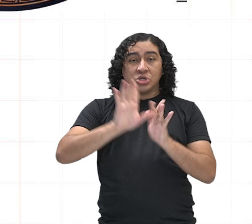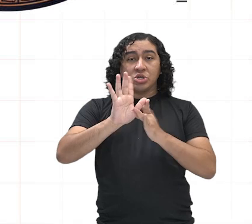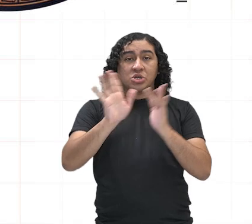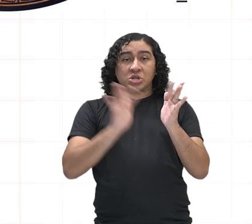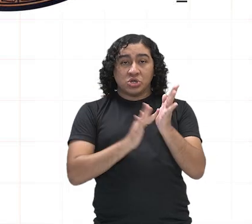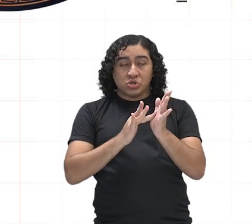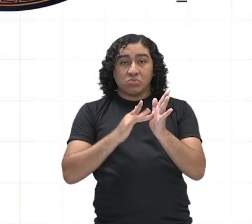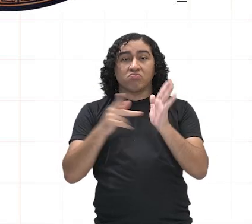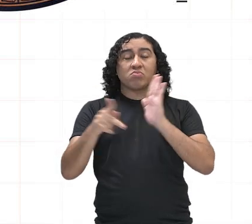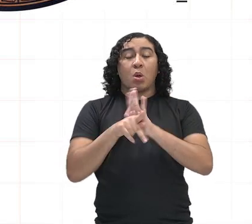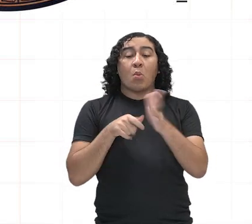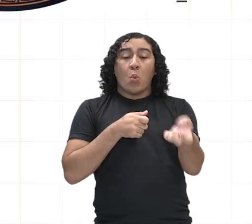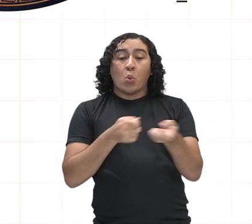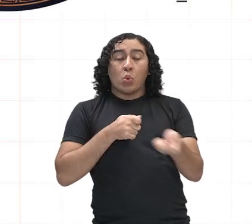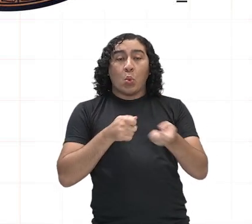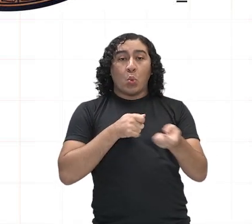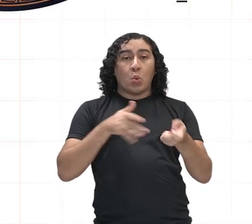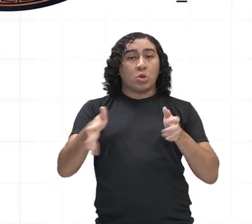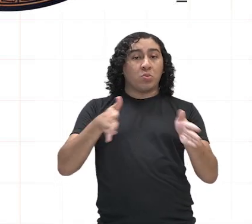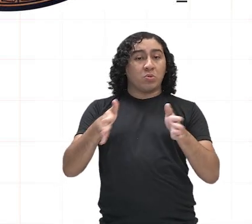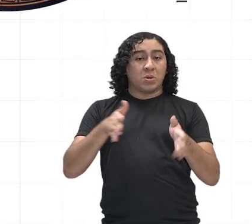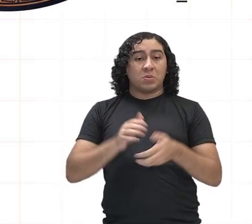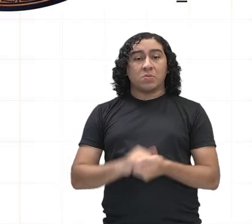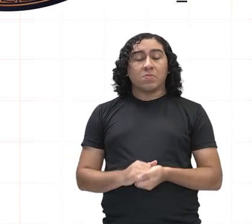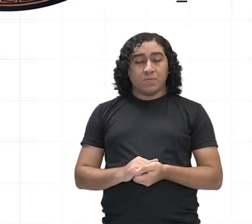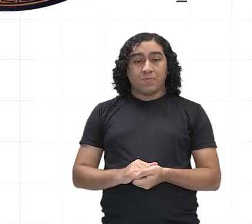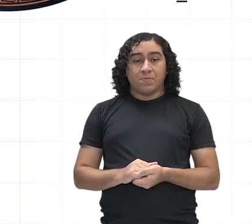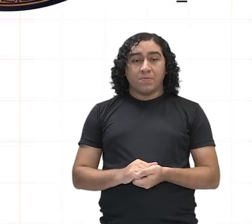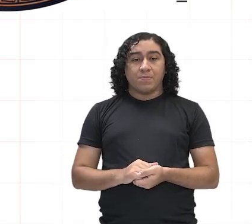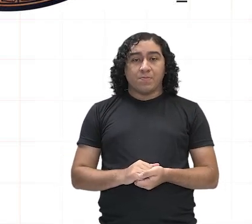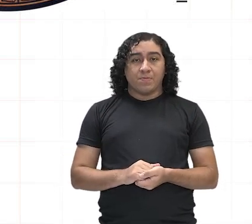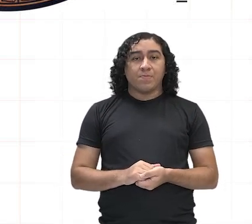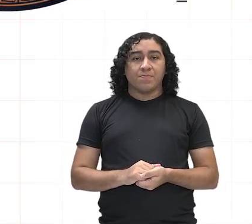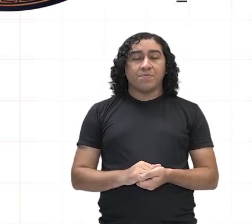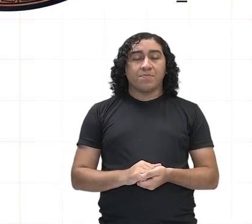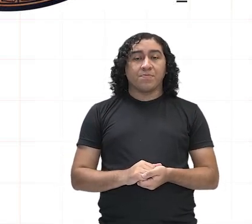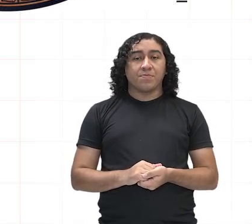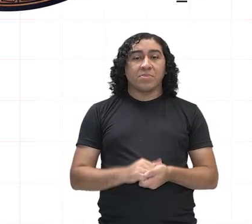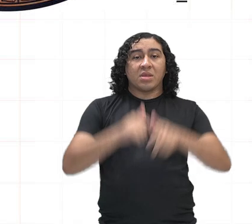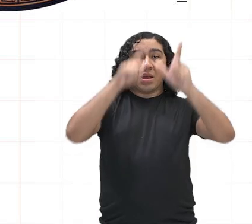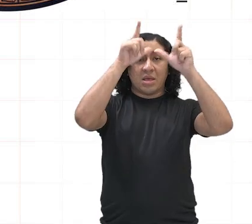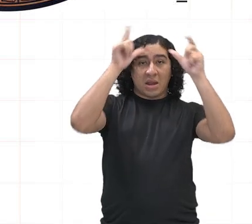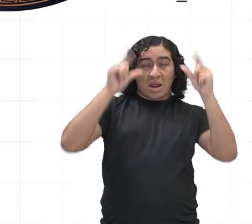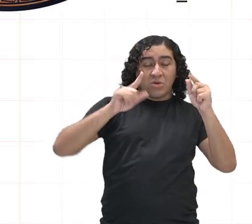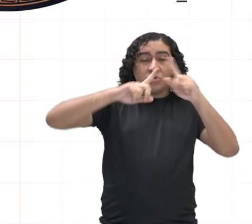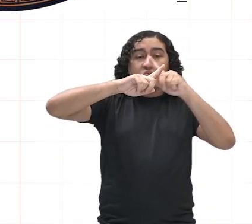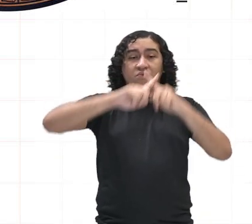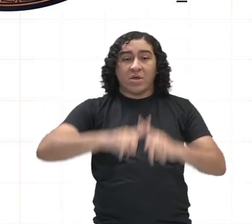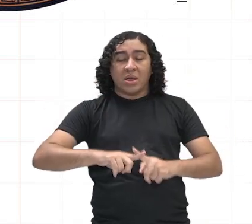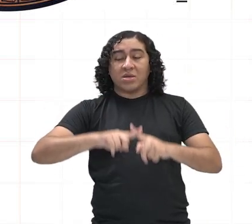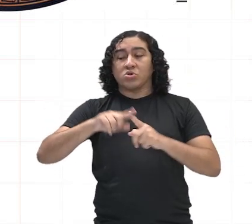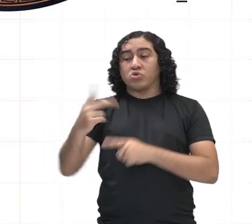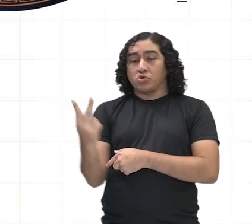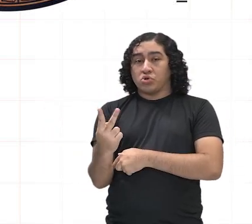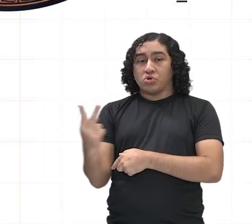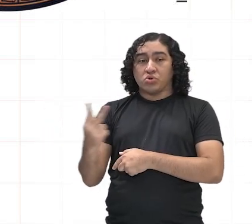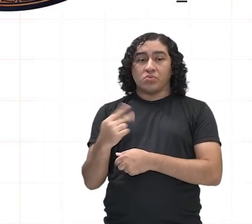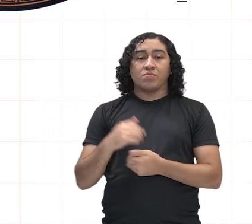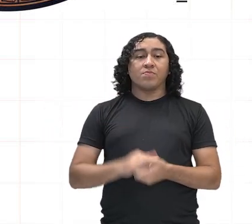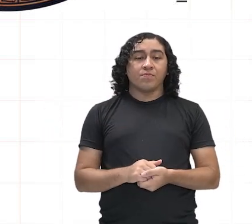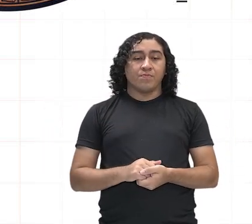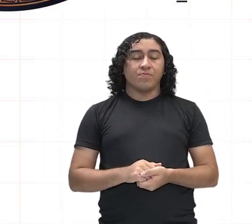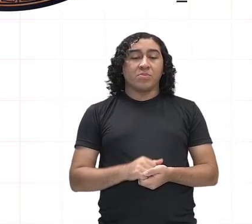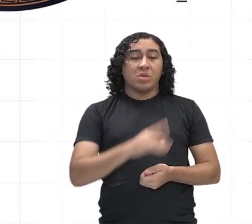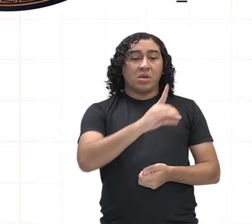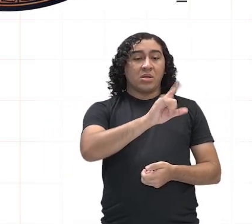antigo. Então, nós temos aí gregos versus Dario I e grego versus os Xerxes. Pela primeira vez